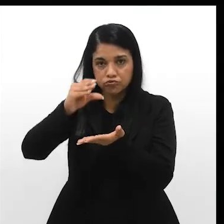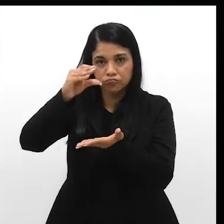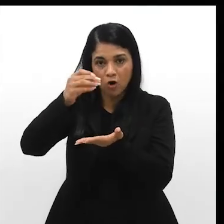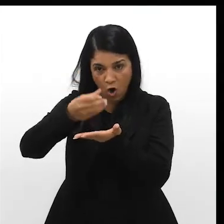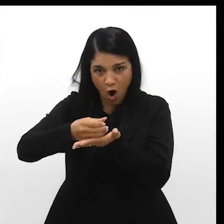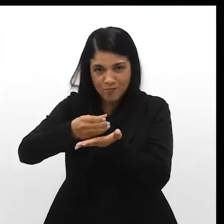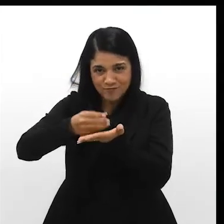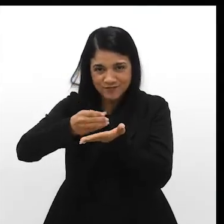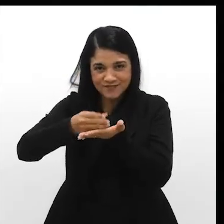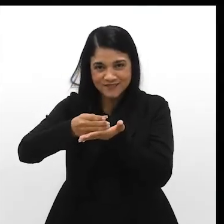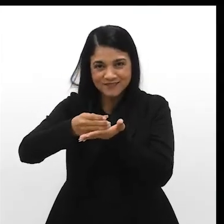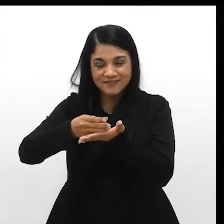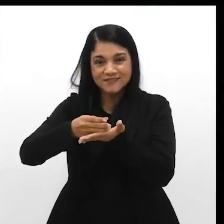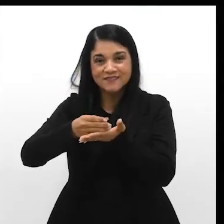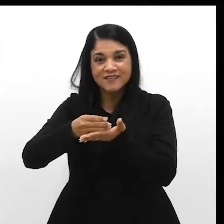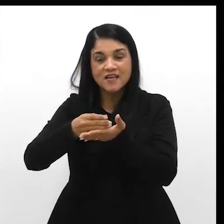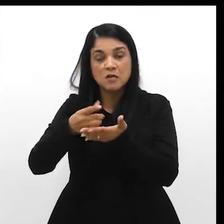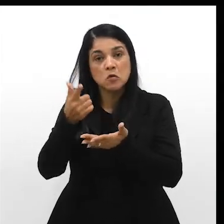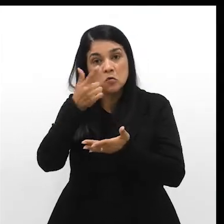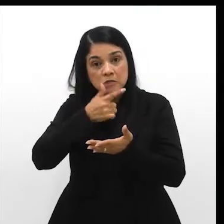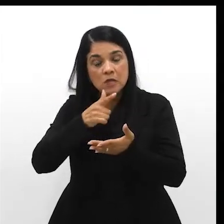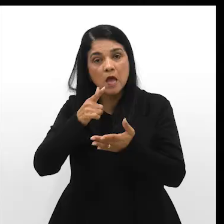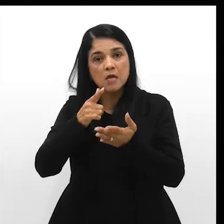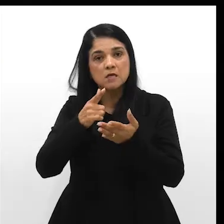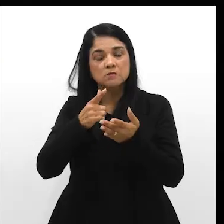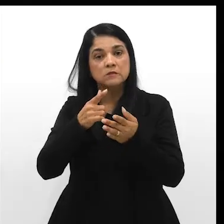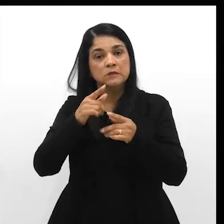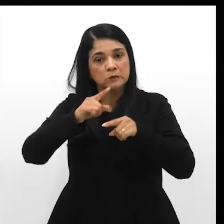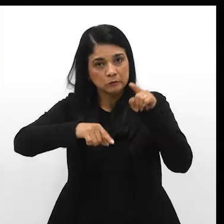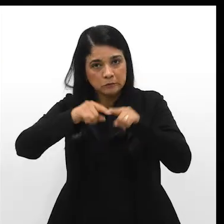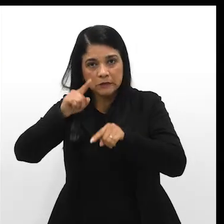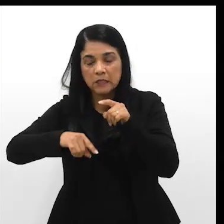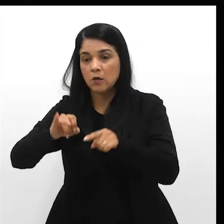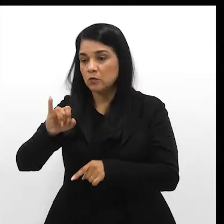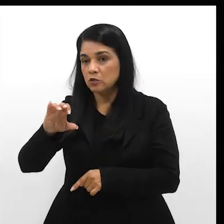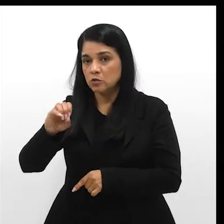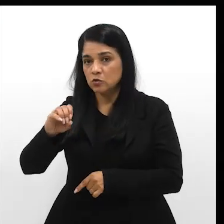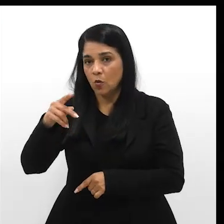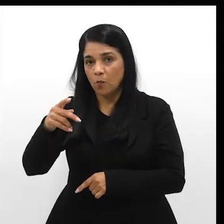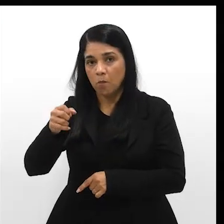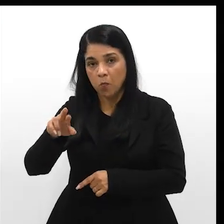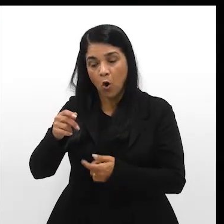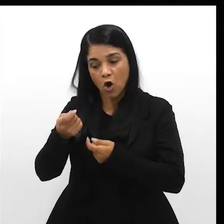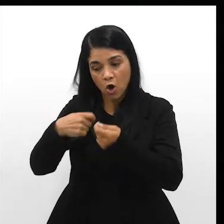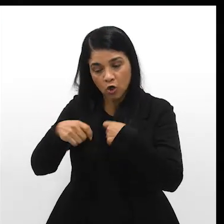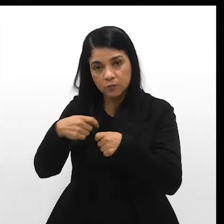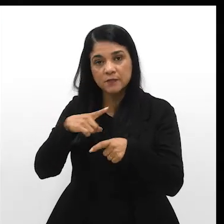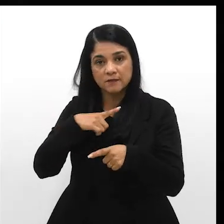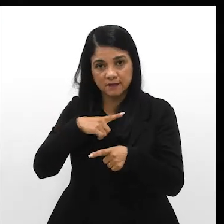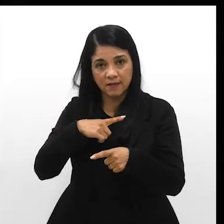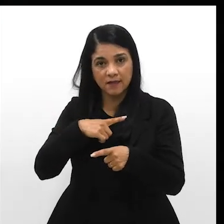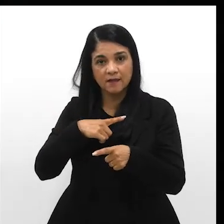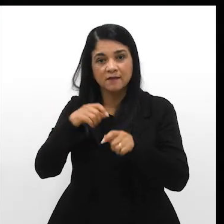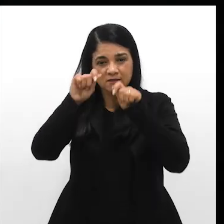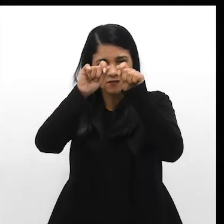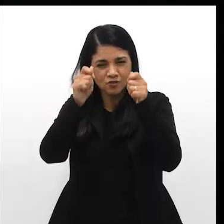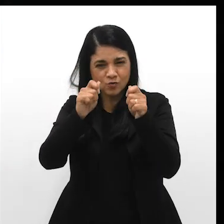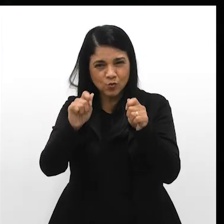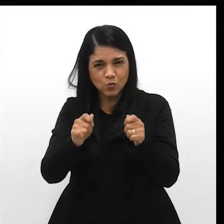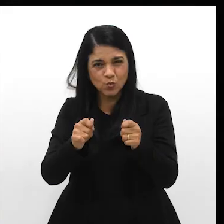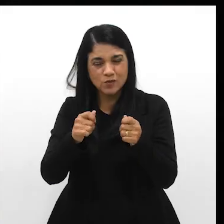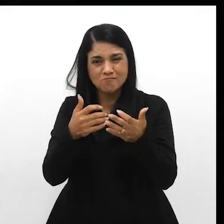Aquele copinho que fazia assim. Aí bem você tem aí um ganho muito grande de material, uma economia muito grande. Nossa! Né?